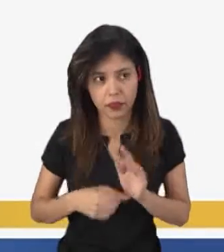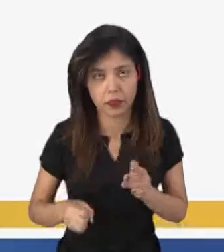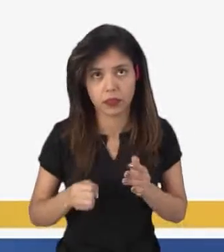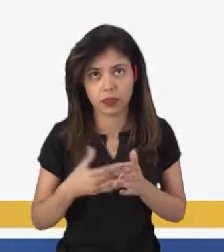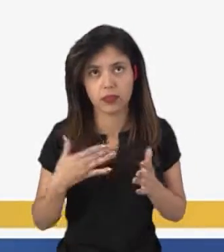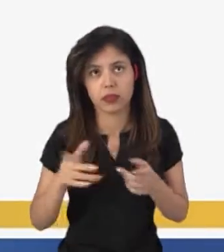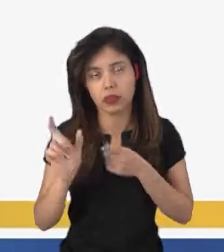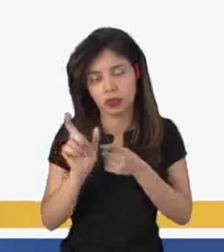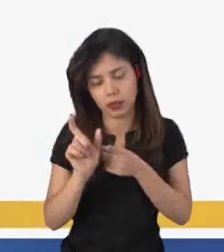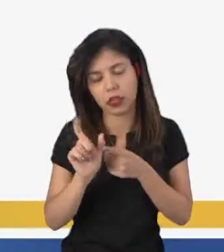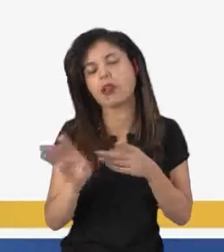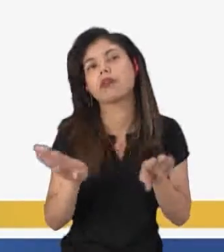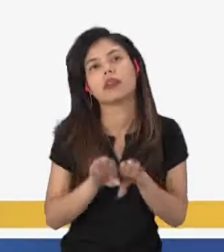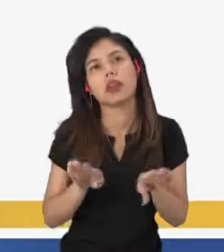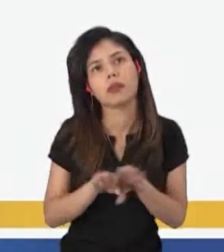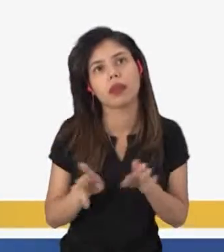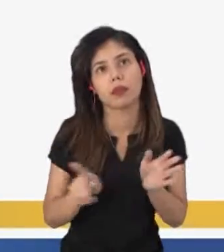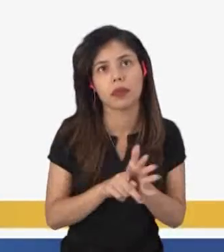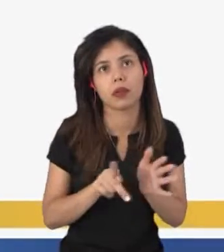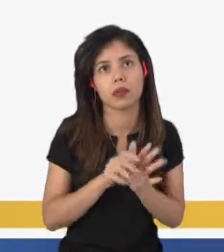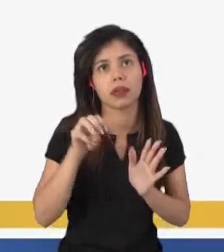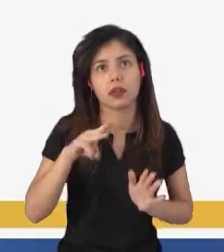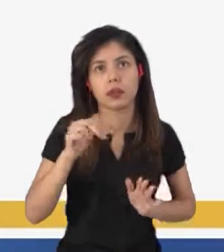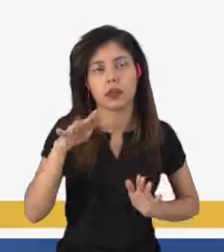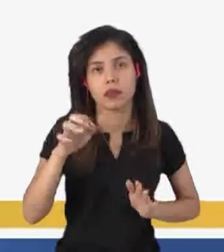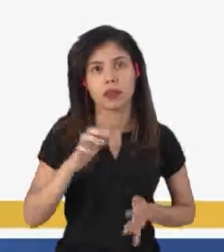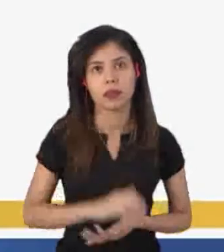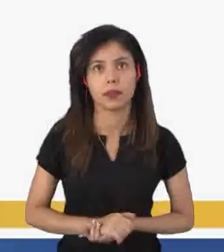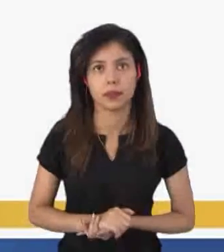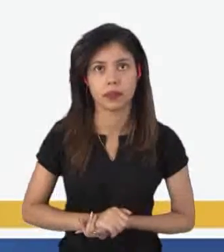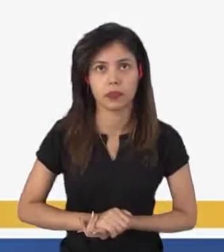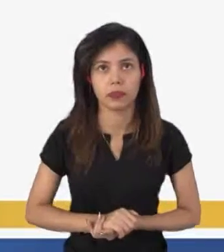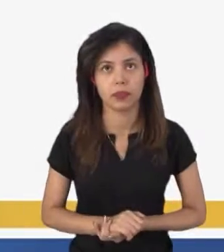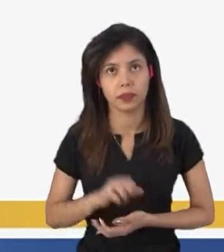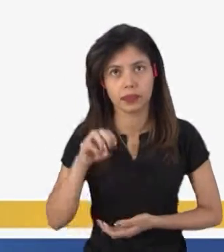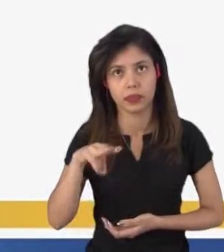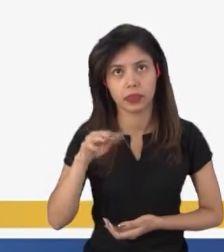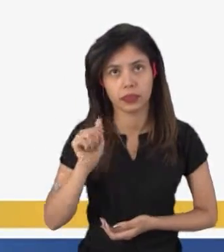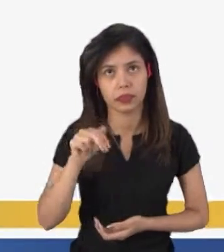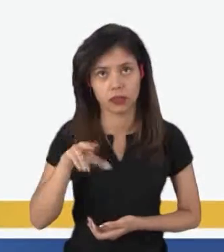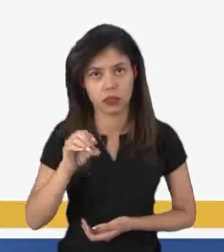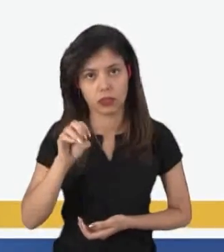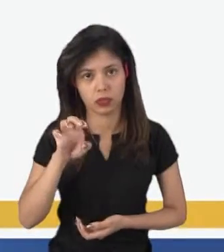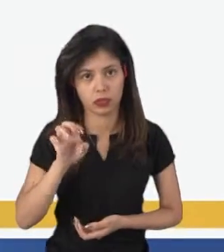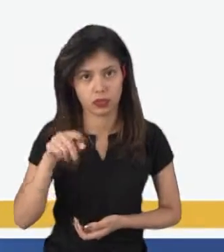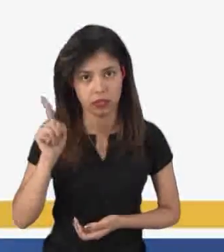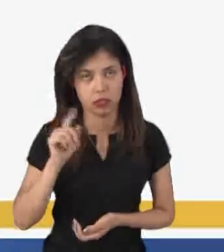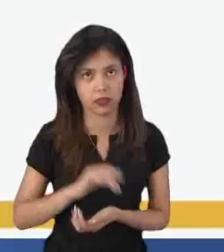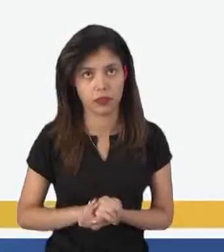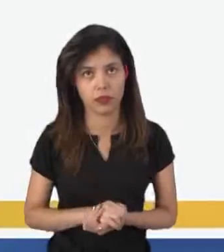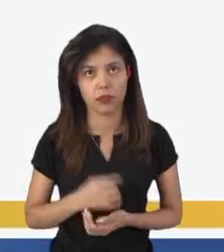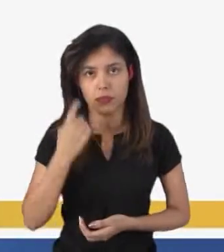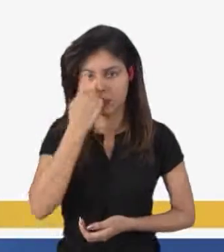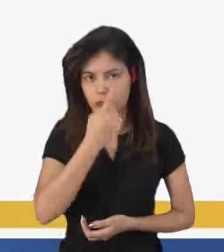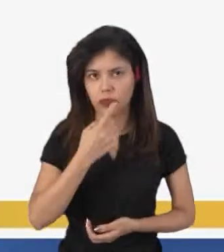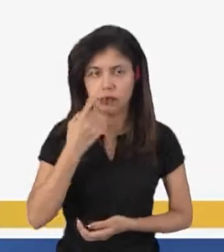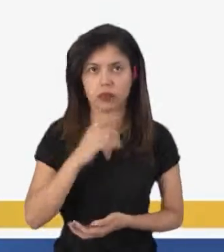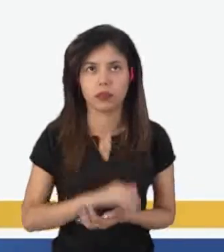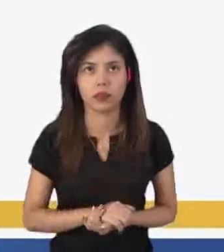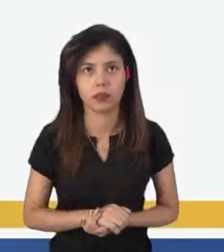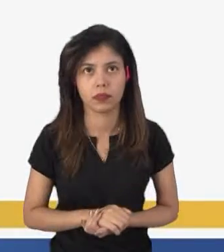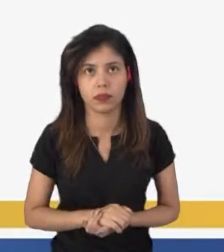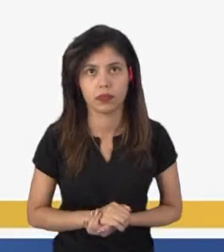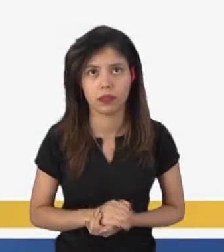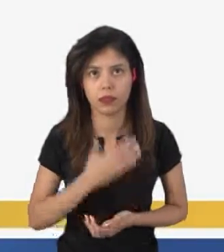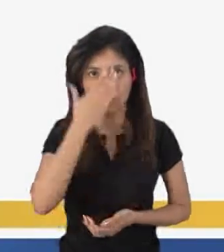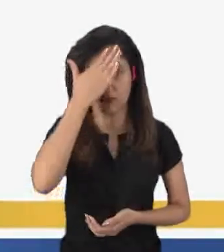de Maomé quanto a própria imagem de Maomé. Nós temos aí uma exposição de uma imagem retratada o rosto de Maomé, por